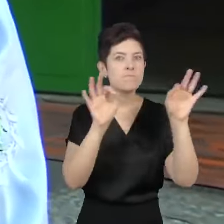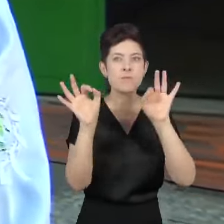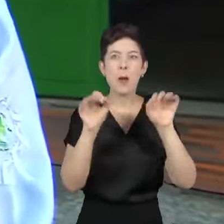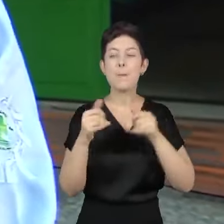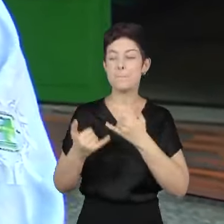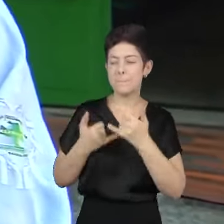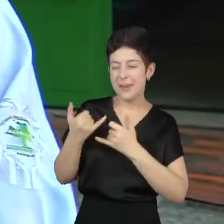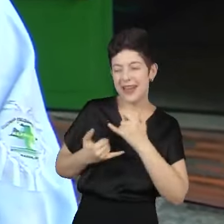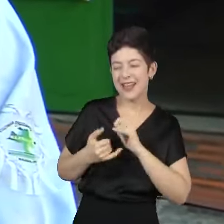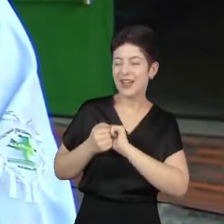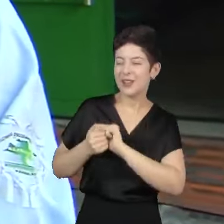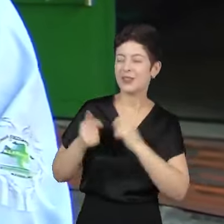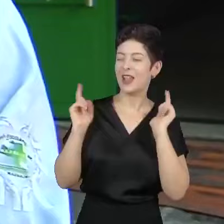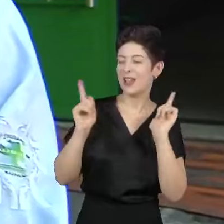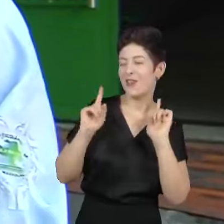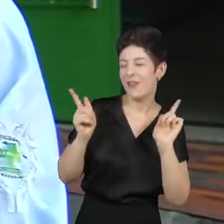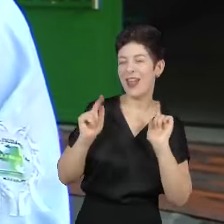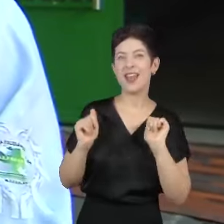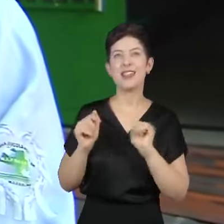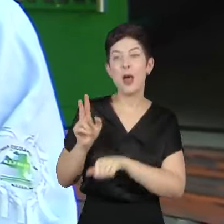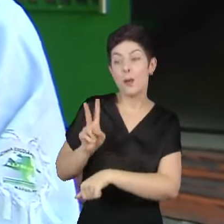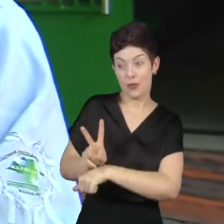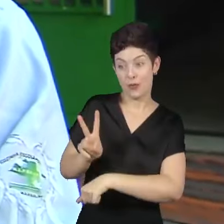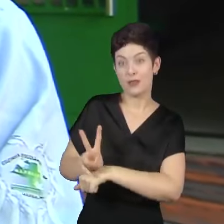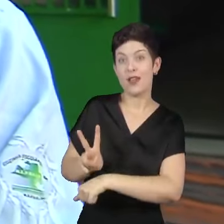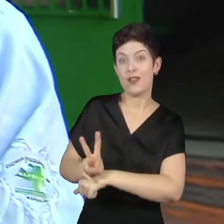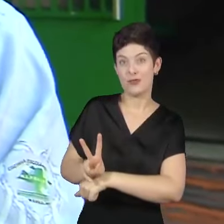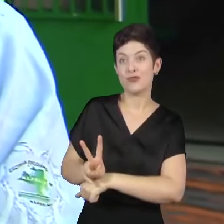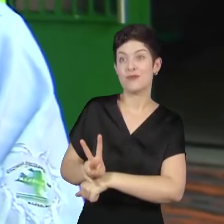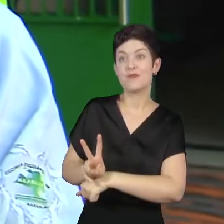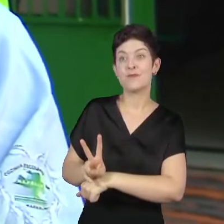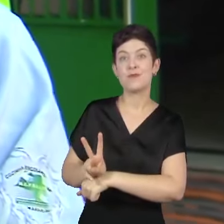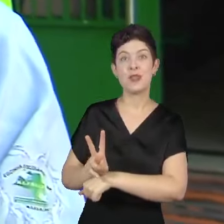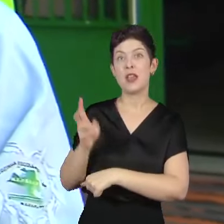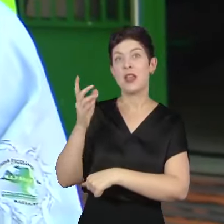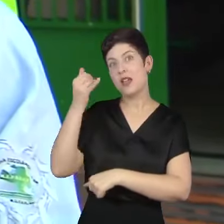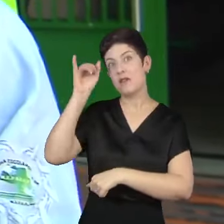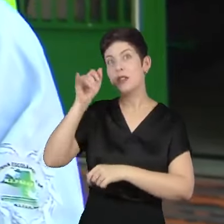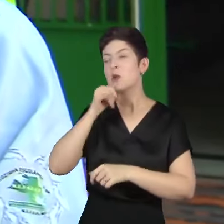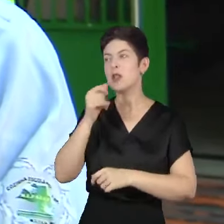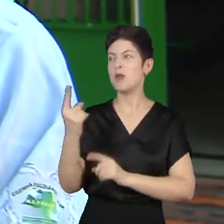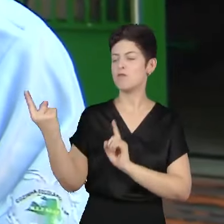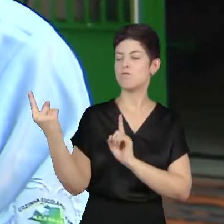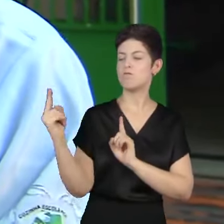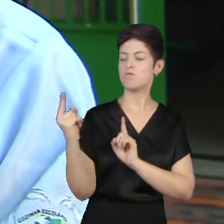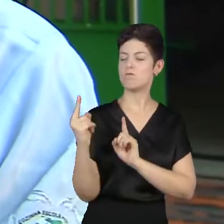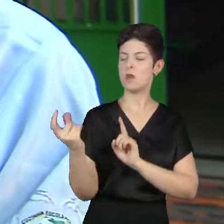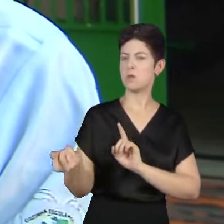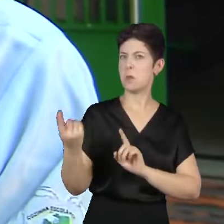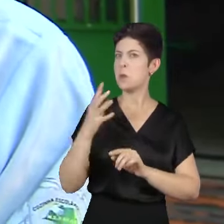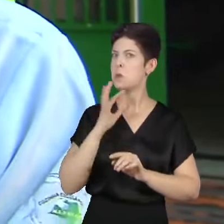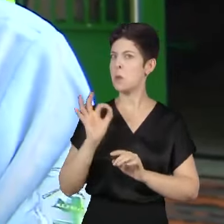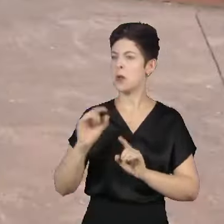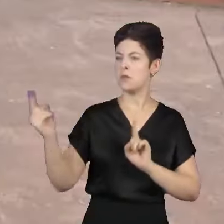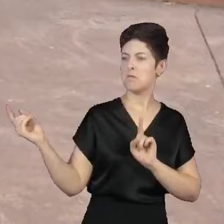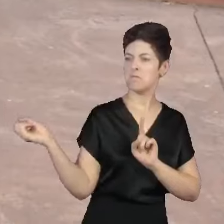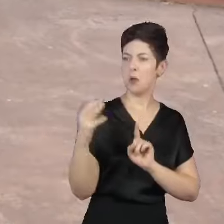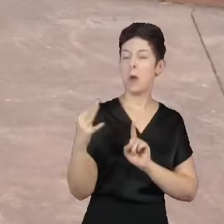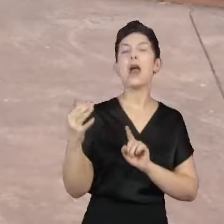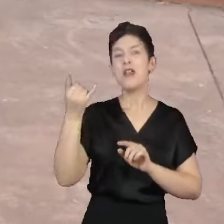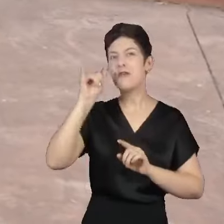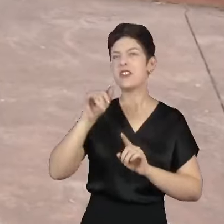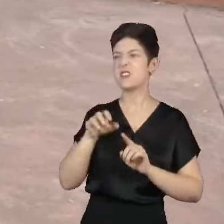com a pessoa, né? É aquele que protege a pessoa para não deixar nenhum estranho se aproximar para cometer algum delito contra ele.